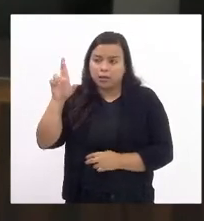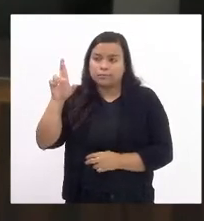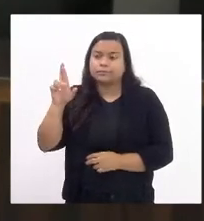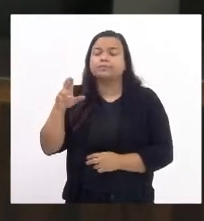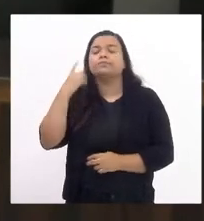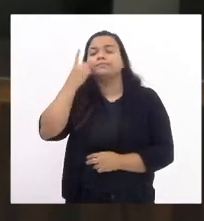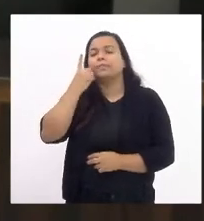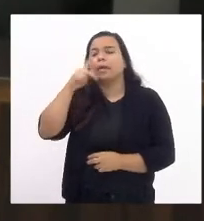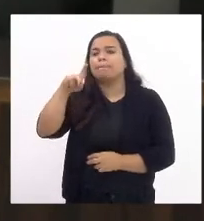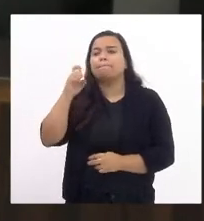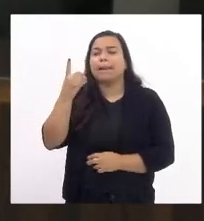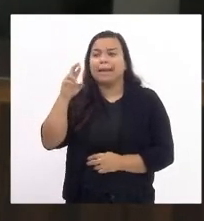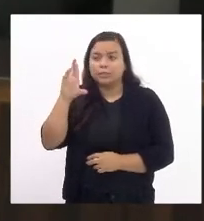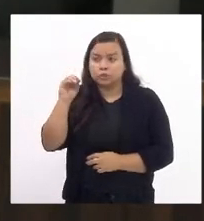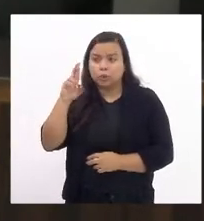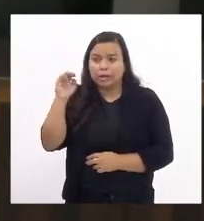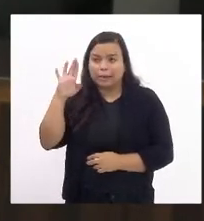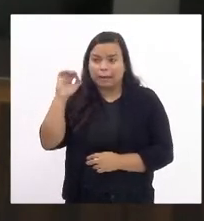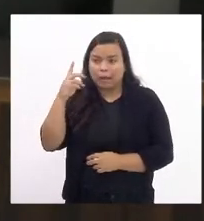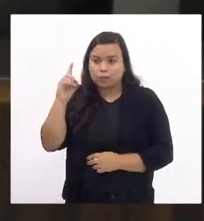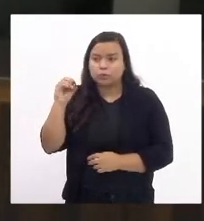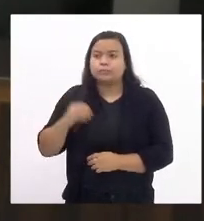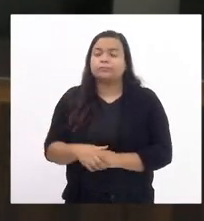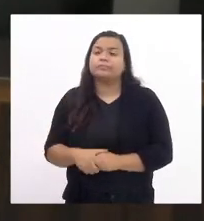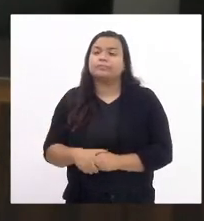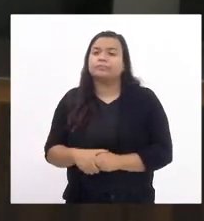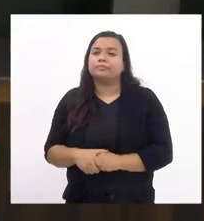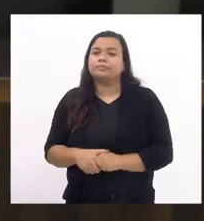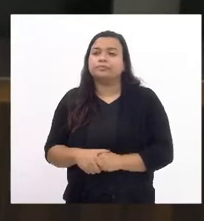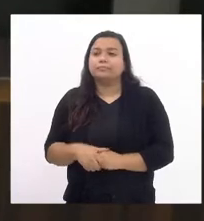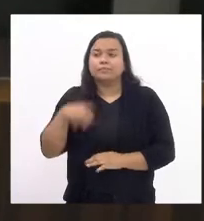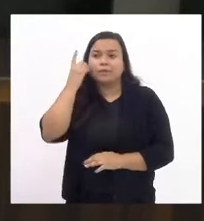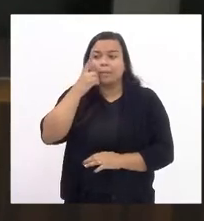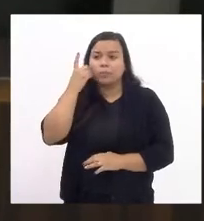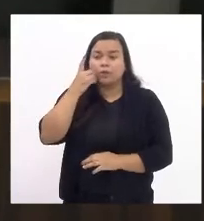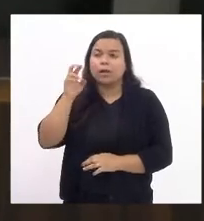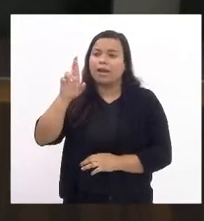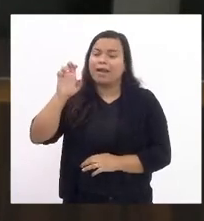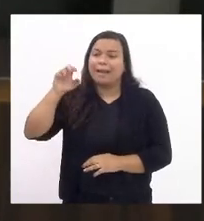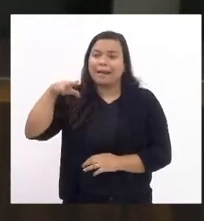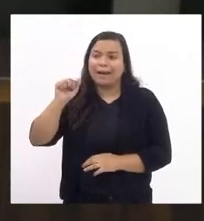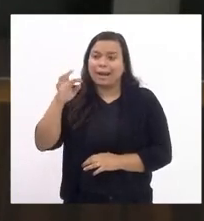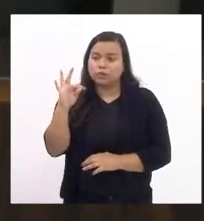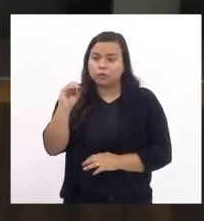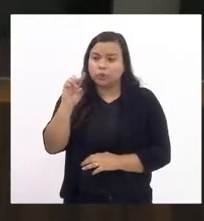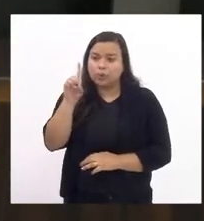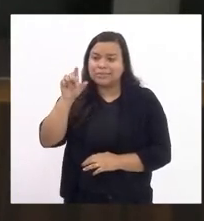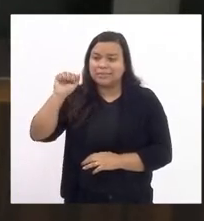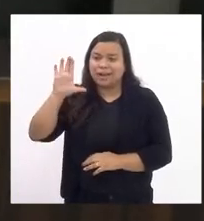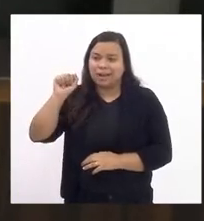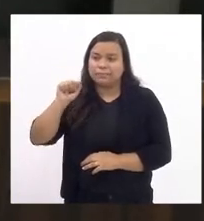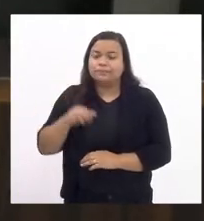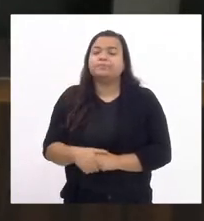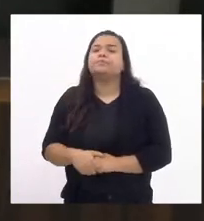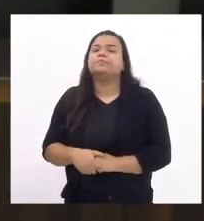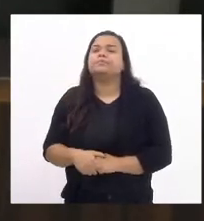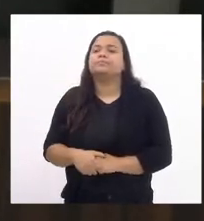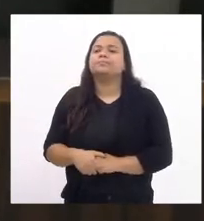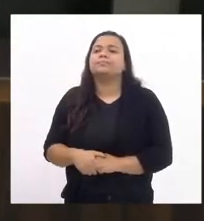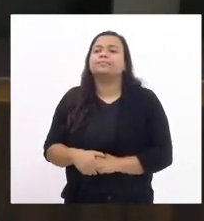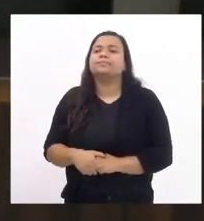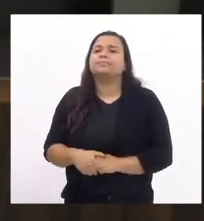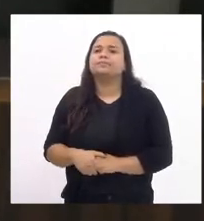Ricardo. Deputado Pedro Ricardo. Deputado Renato Zaca. Deputado Renato